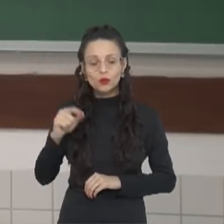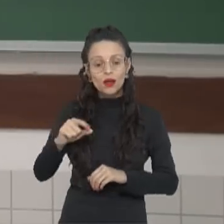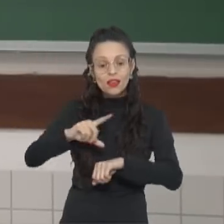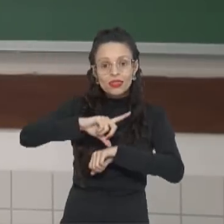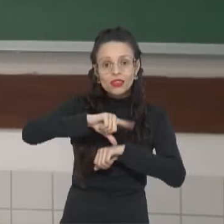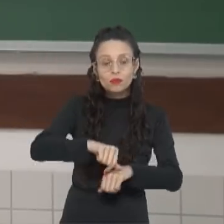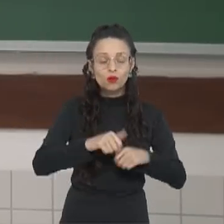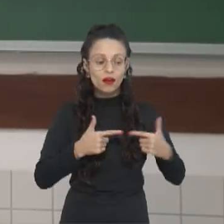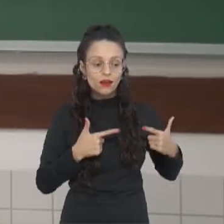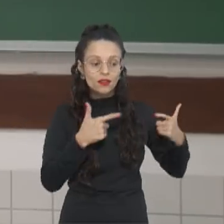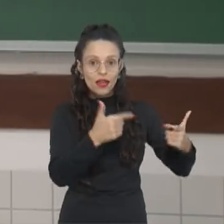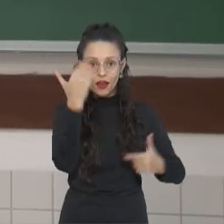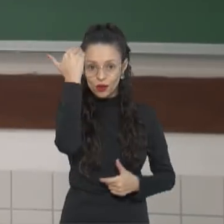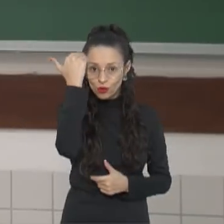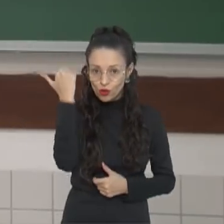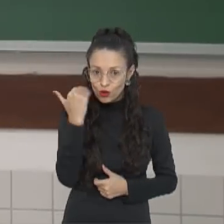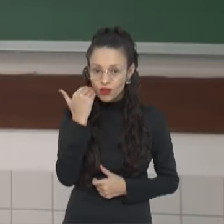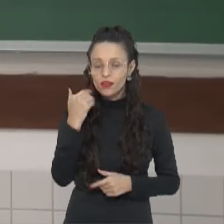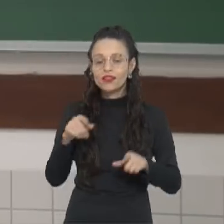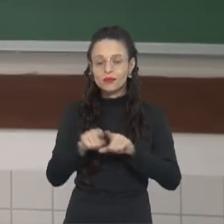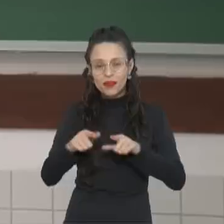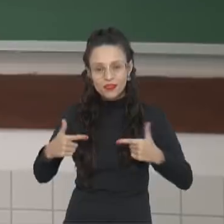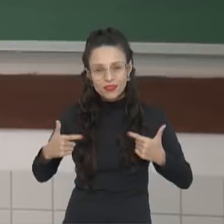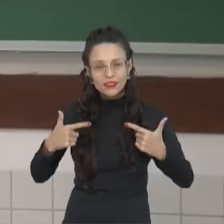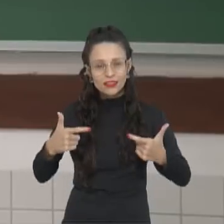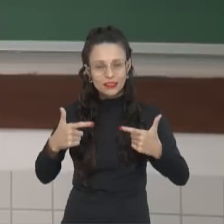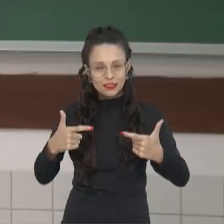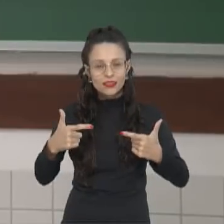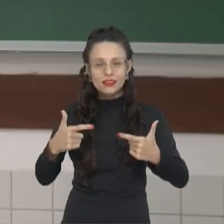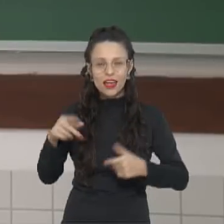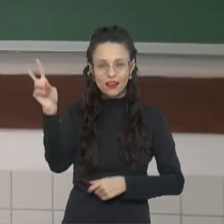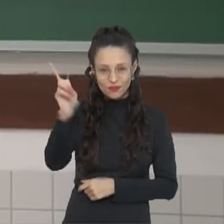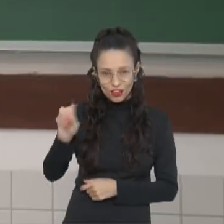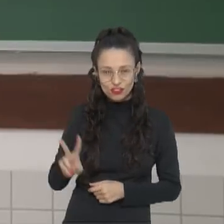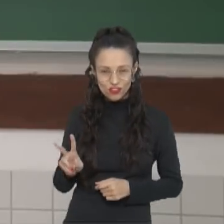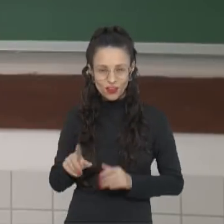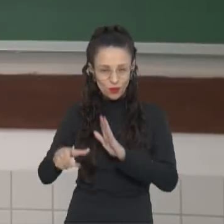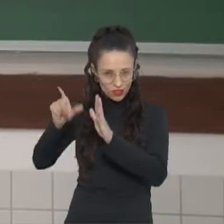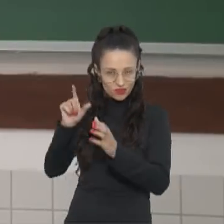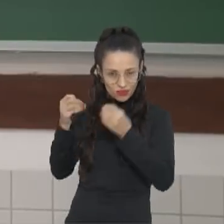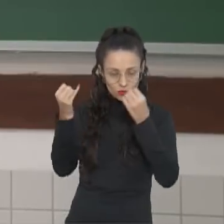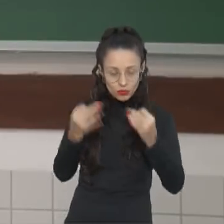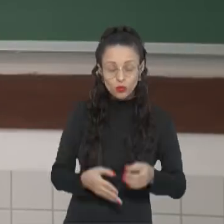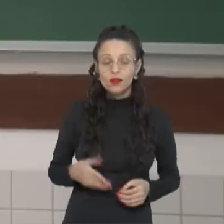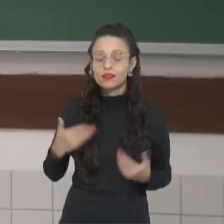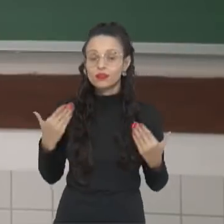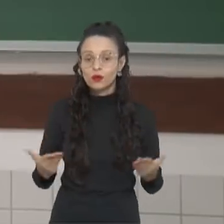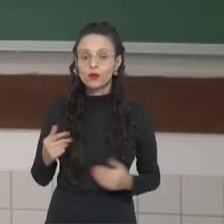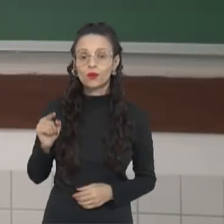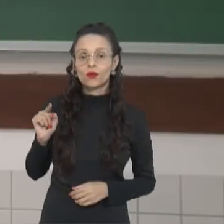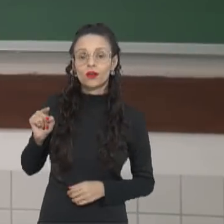aí da Guerra da Indochina entre França e Vietnã, que a gente já falou em outras aulas. Então,